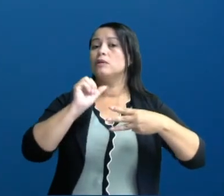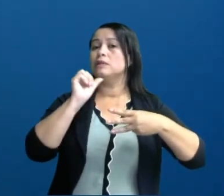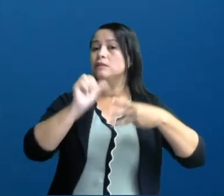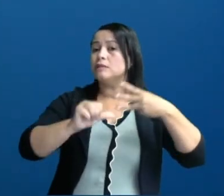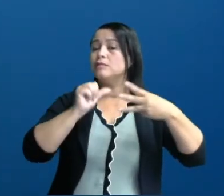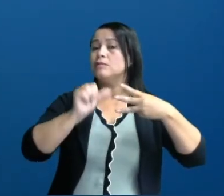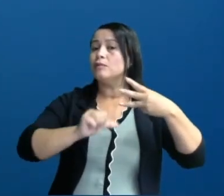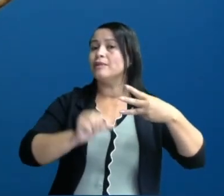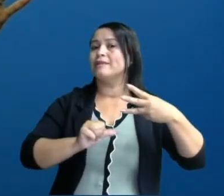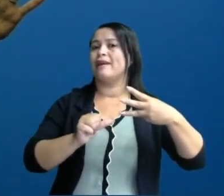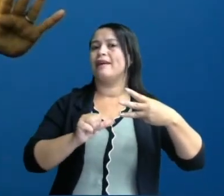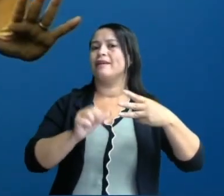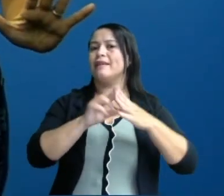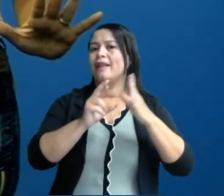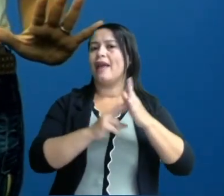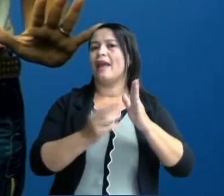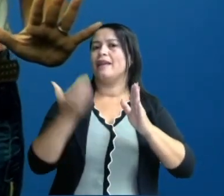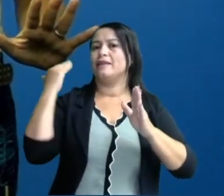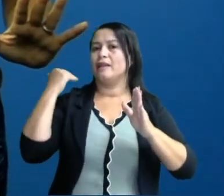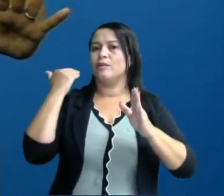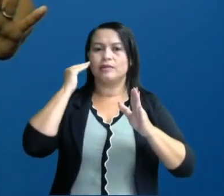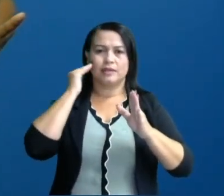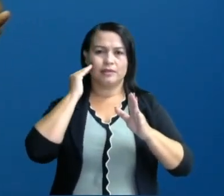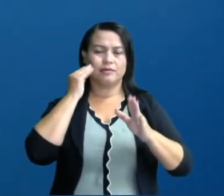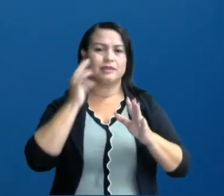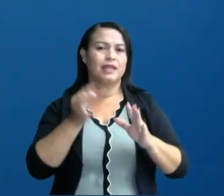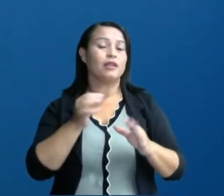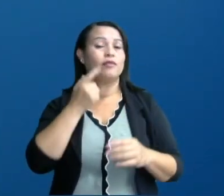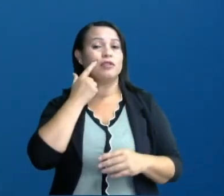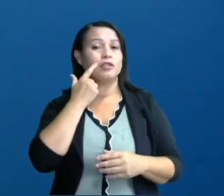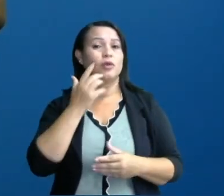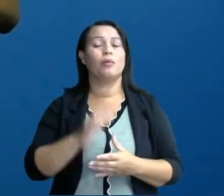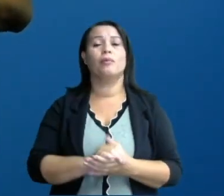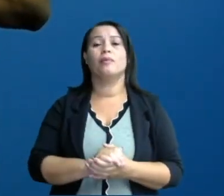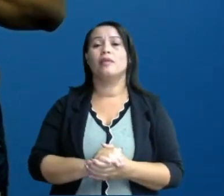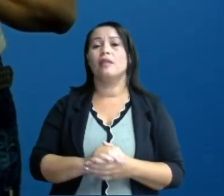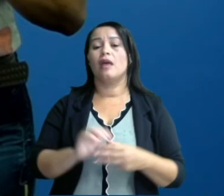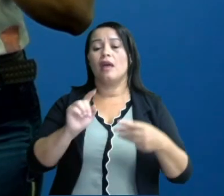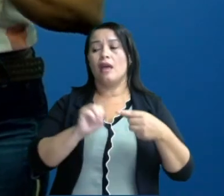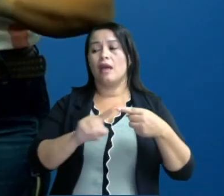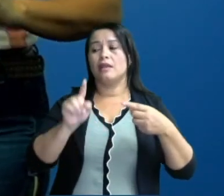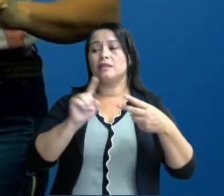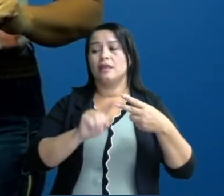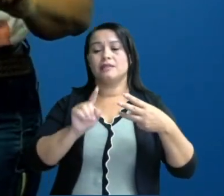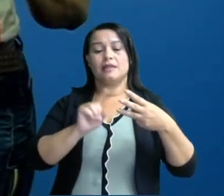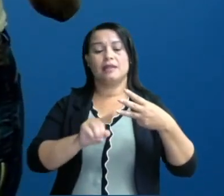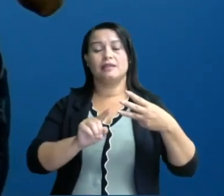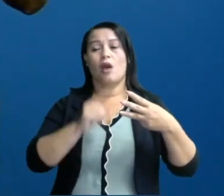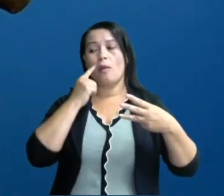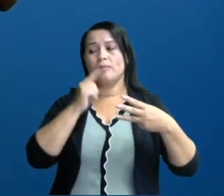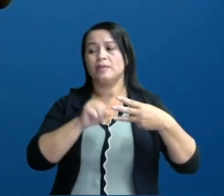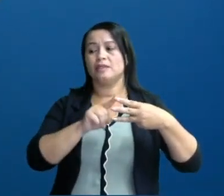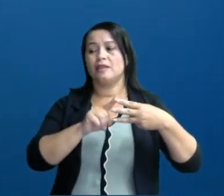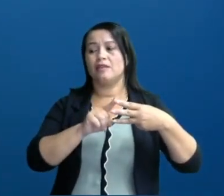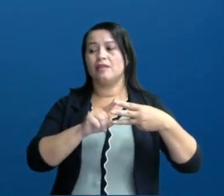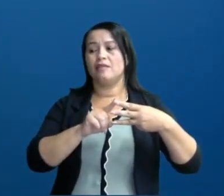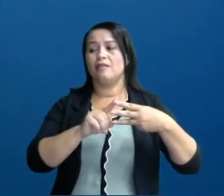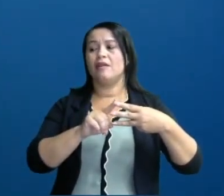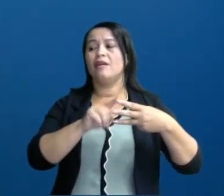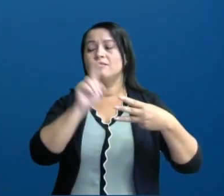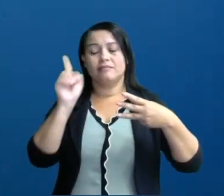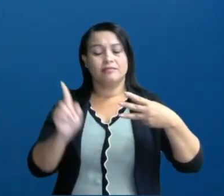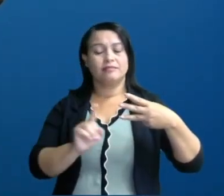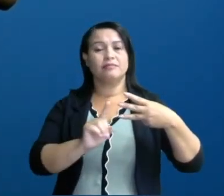fogem daquela regra lá que a gente já comentou, certo? Ó, essa daqui a gente vai acrescentar, o hipnose a gente